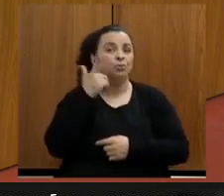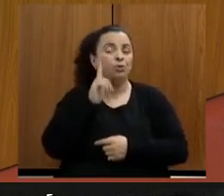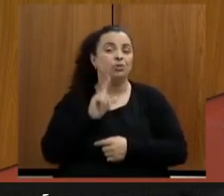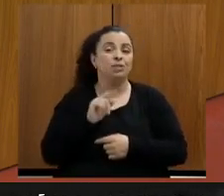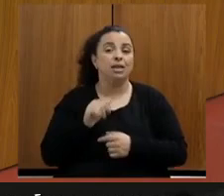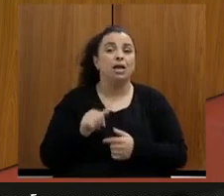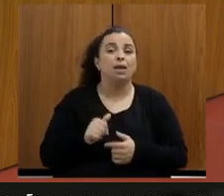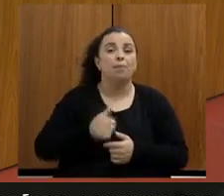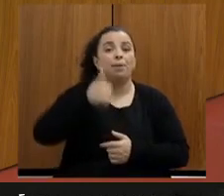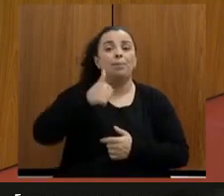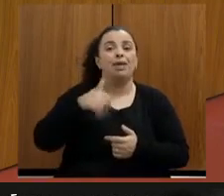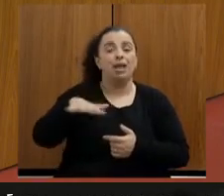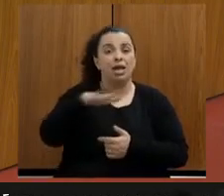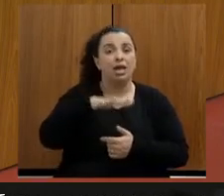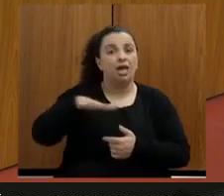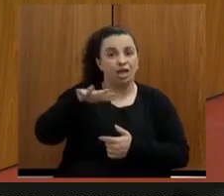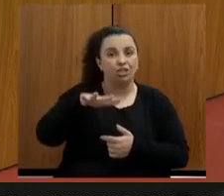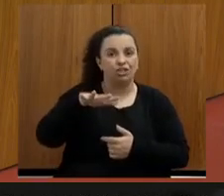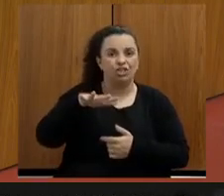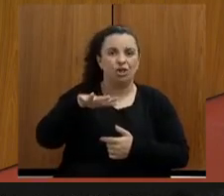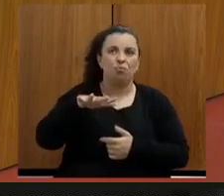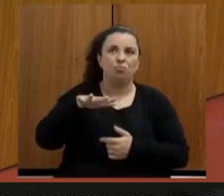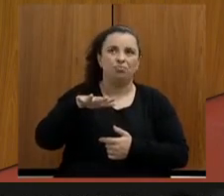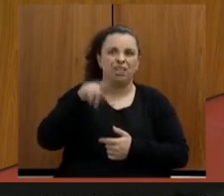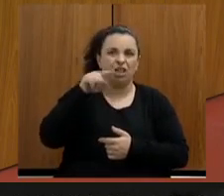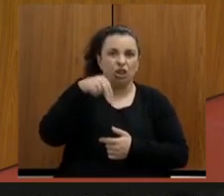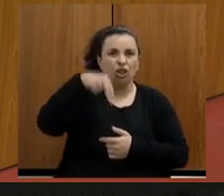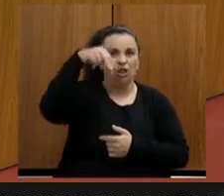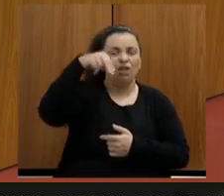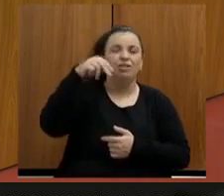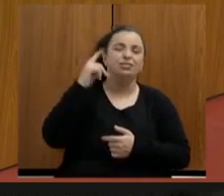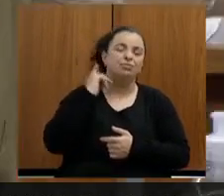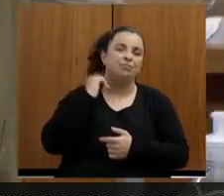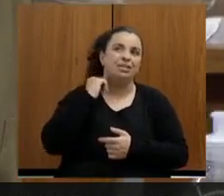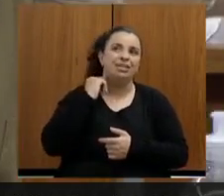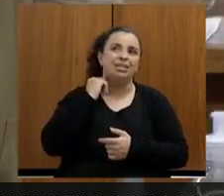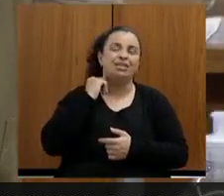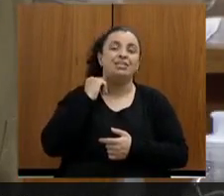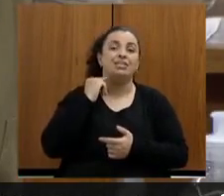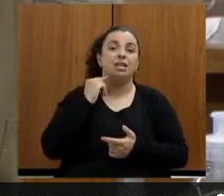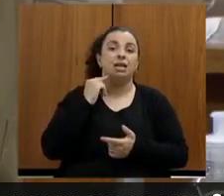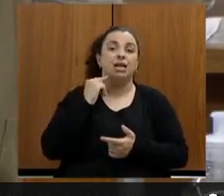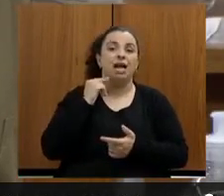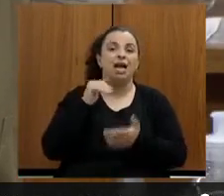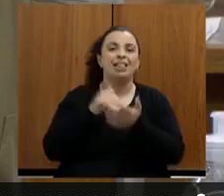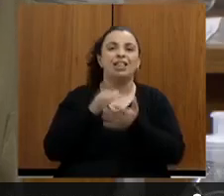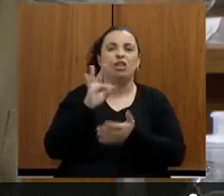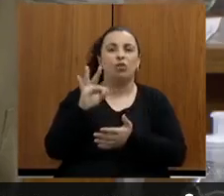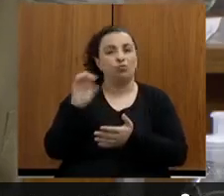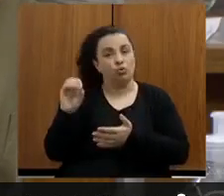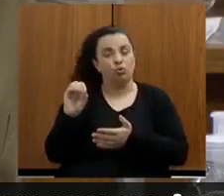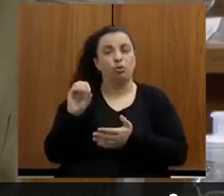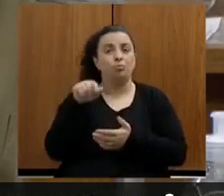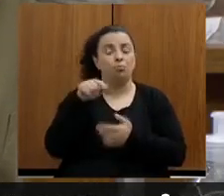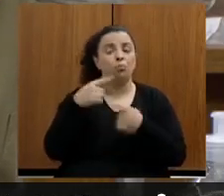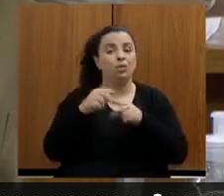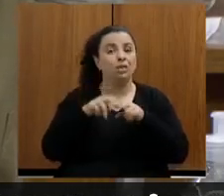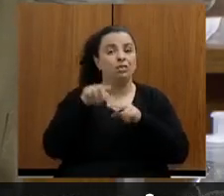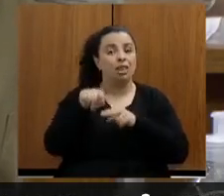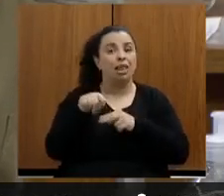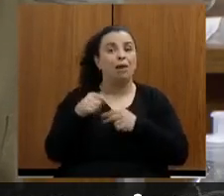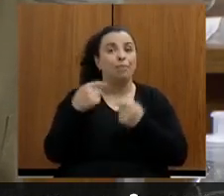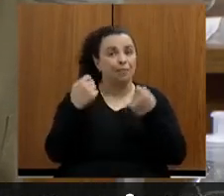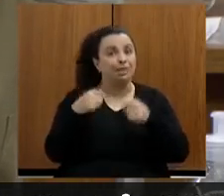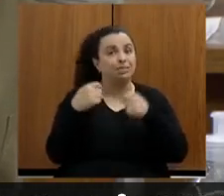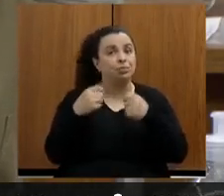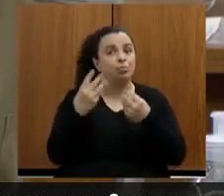as primeiras regiões norte de Minas ali inclusive em para o nordeste até o final tô né porque é muita carência é às vezes a gente chega a gente